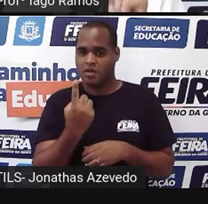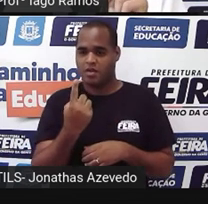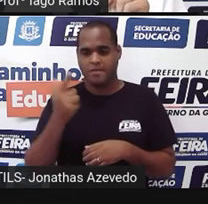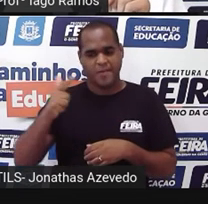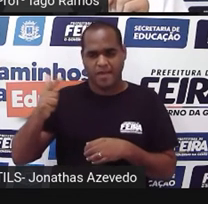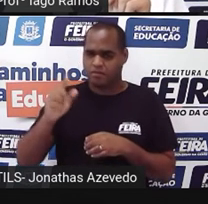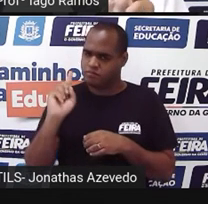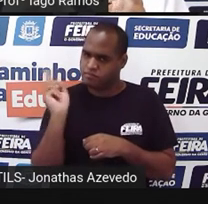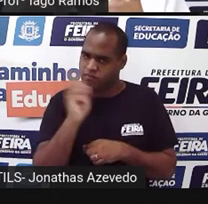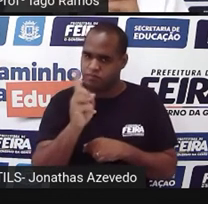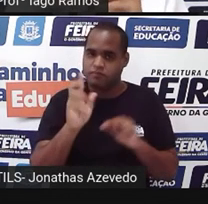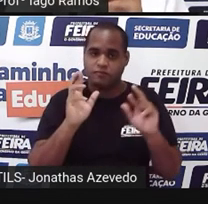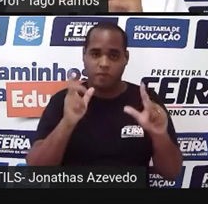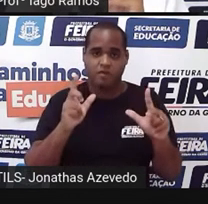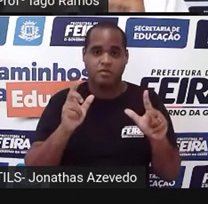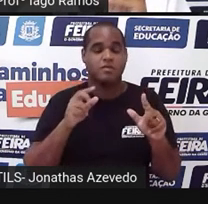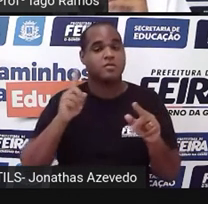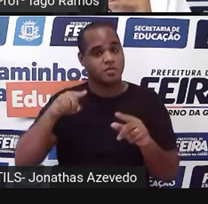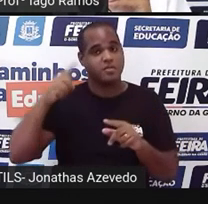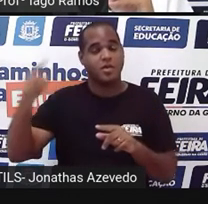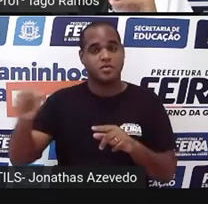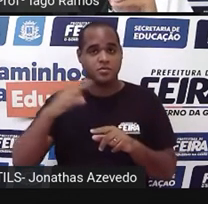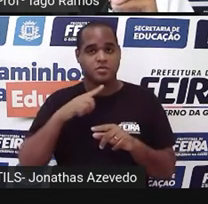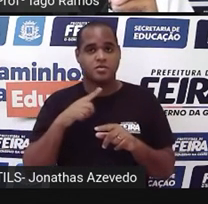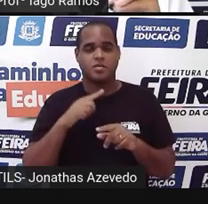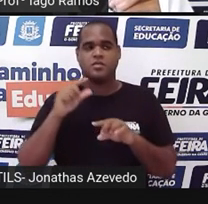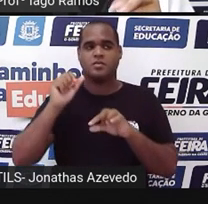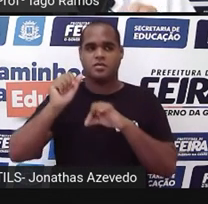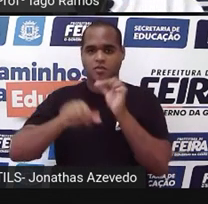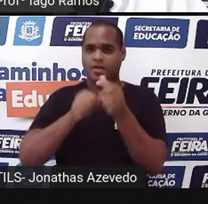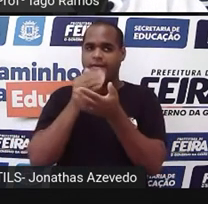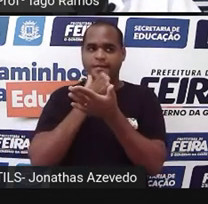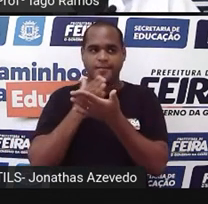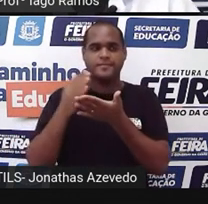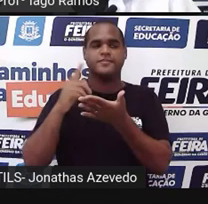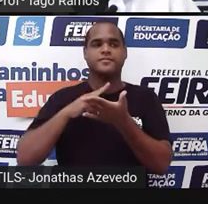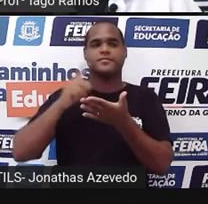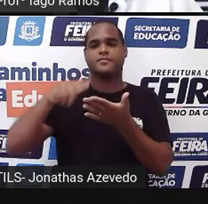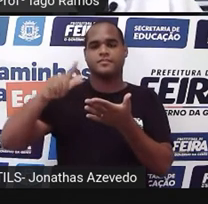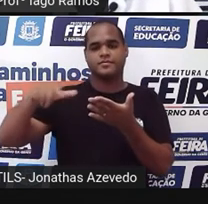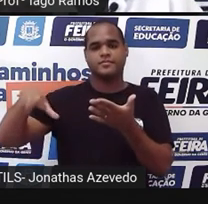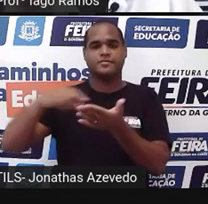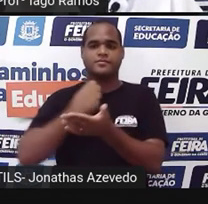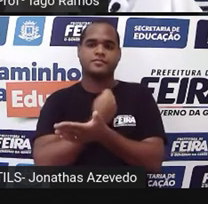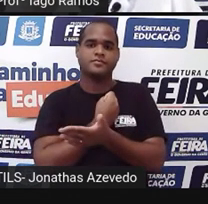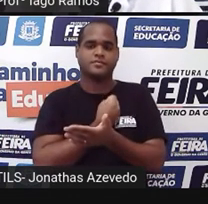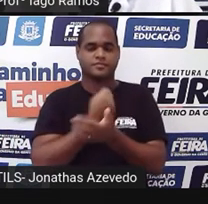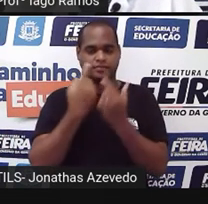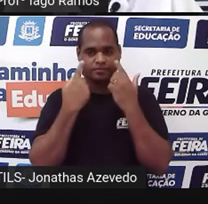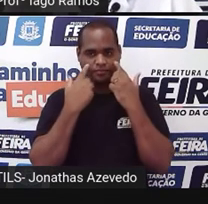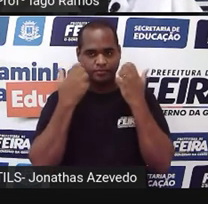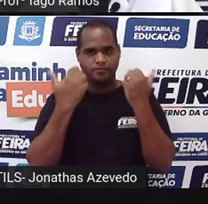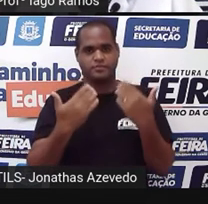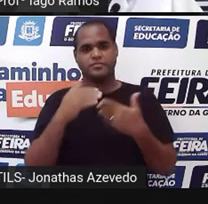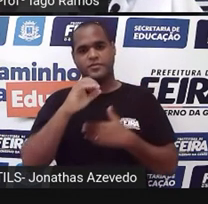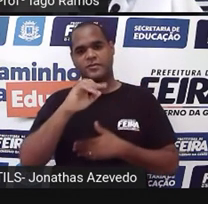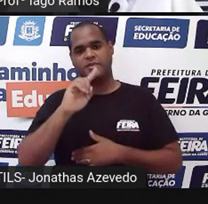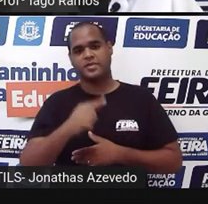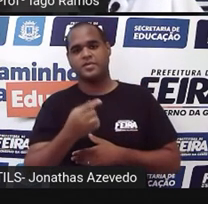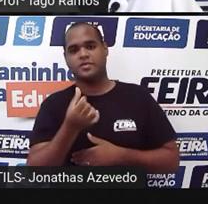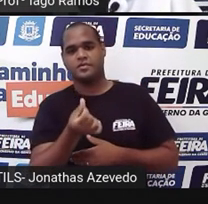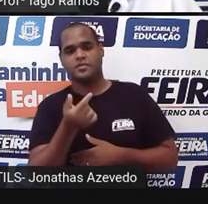não vai se repetir e depois vai começar uma repetição de outro número veja que aquele